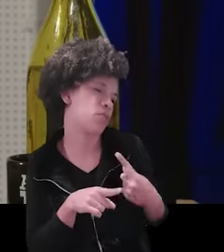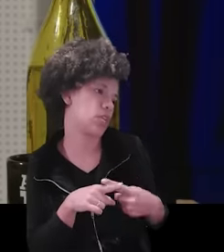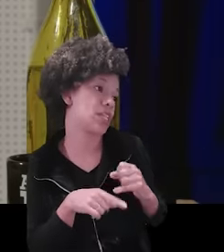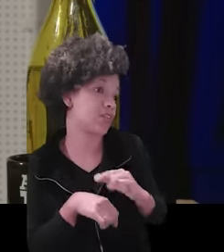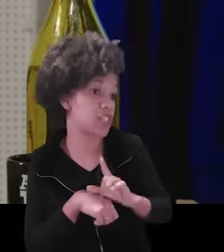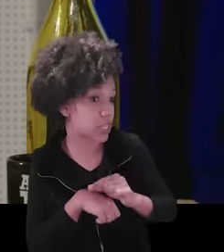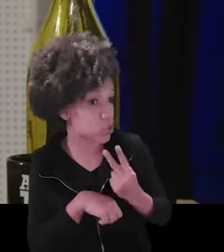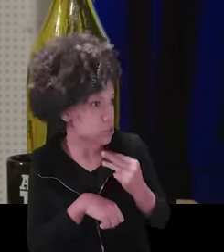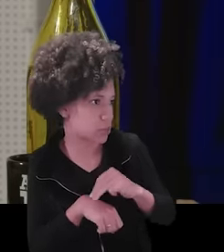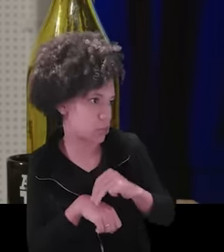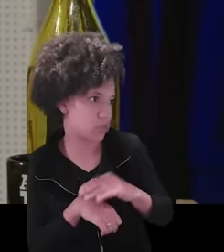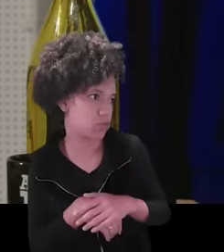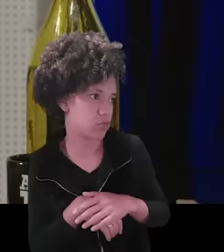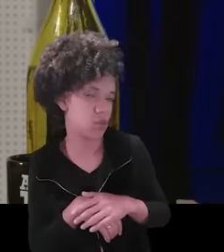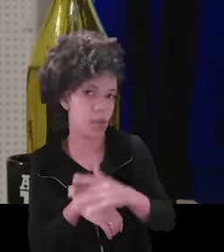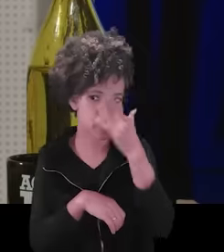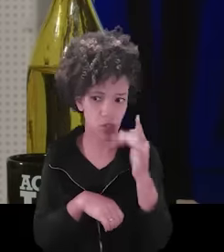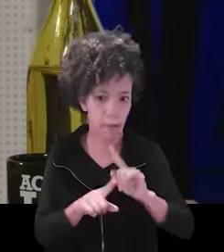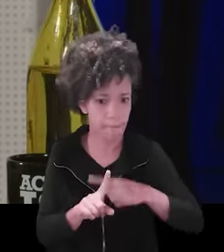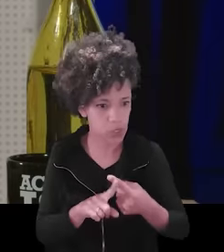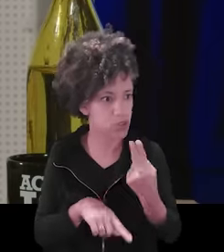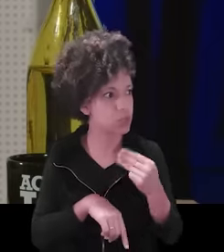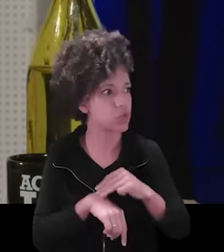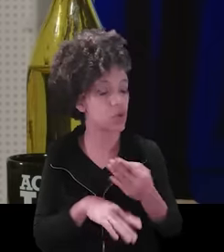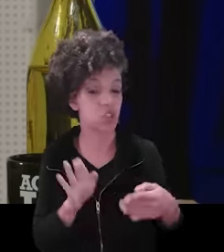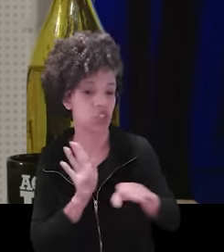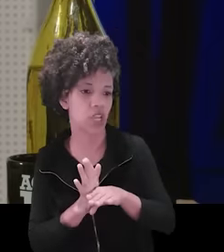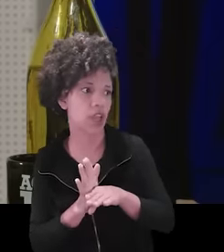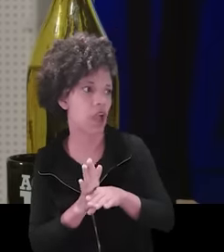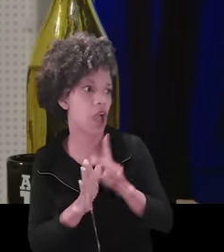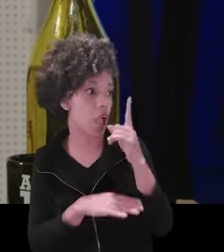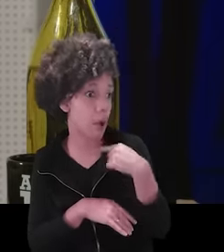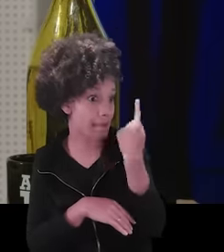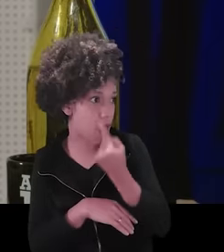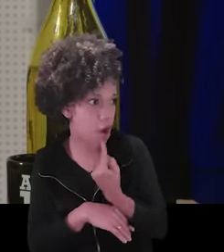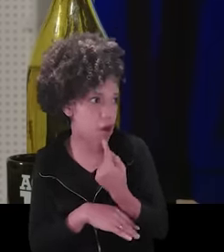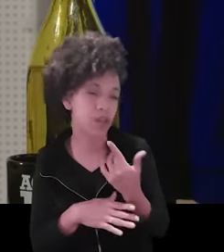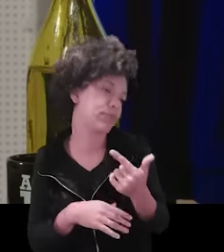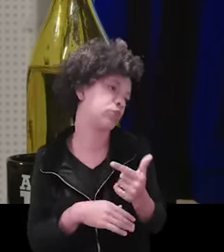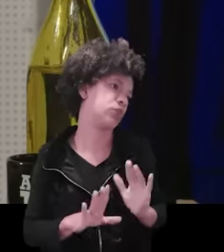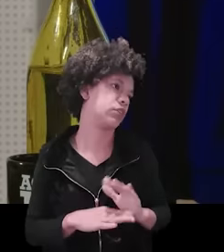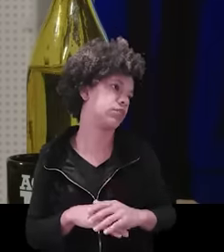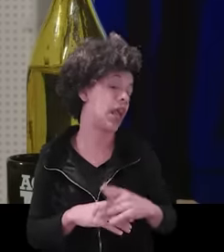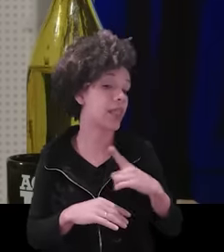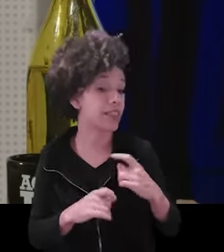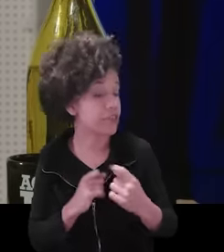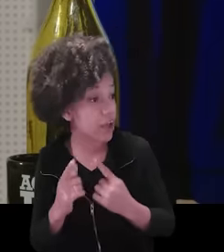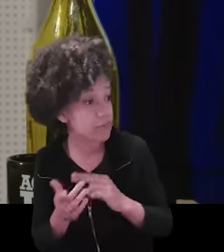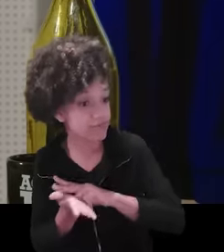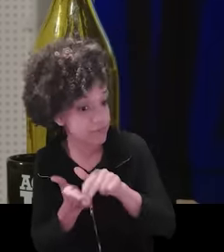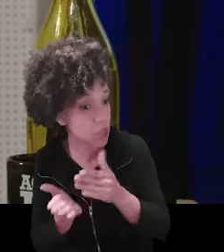bom porque se você atrasa dois minutos aí a pessoa trata mais dois meses quando chegar outra pessoa já é uma série de uma hora então não tem isso